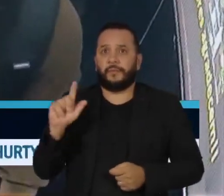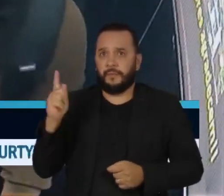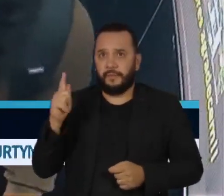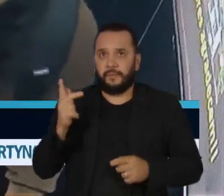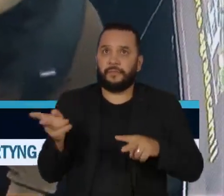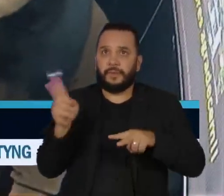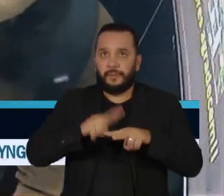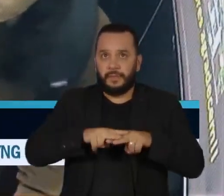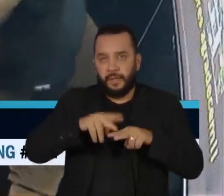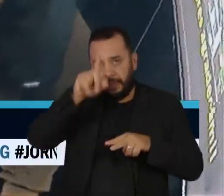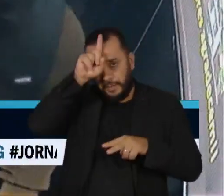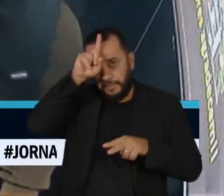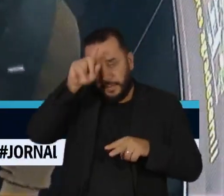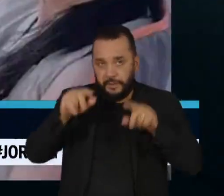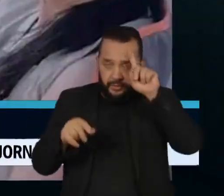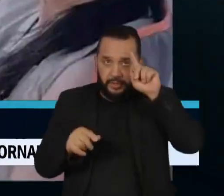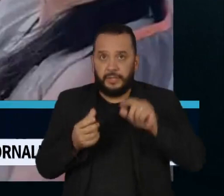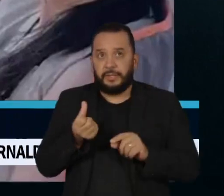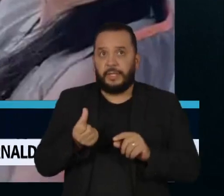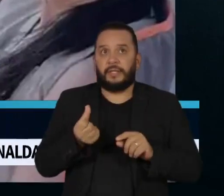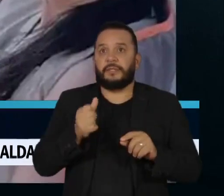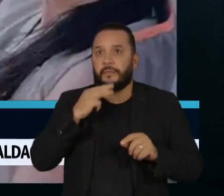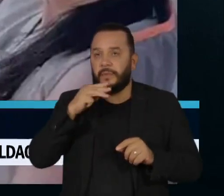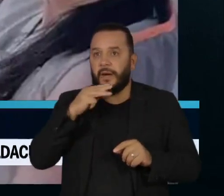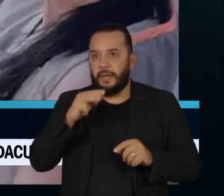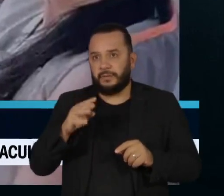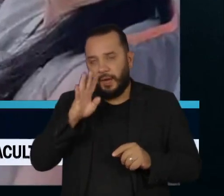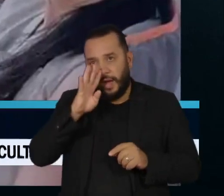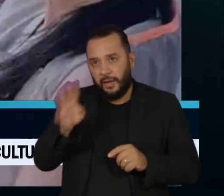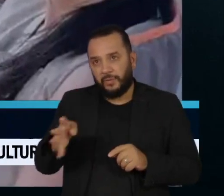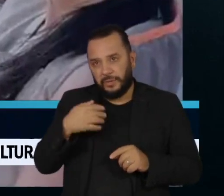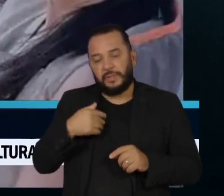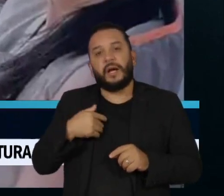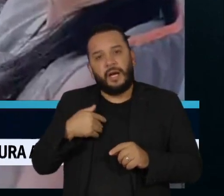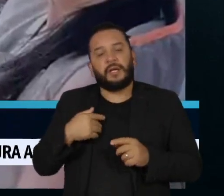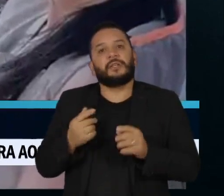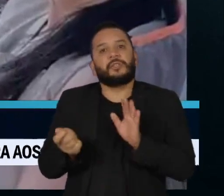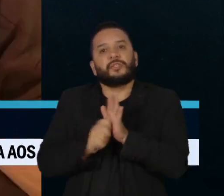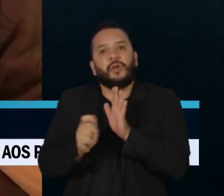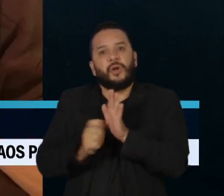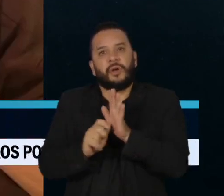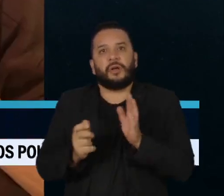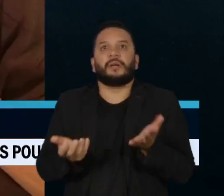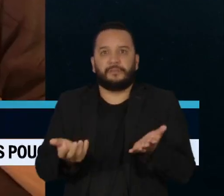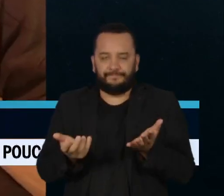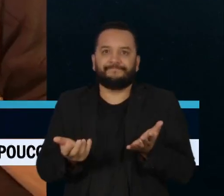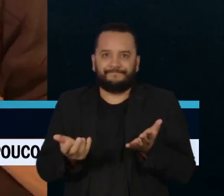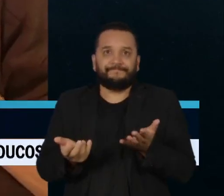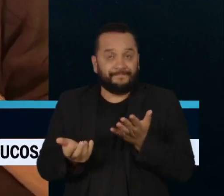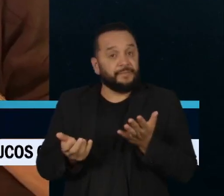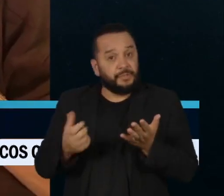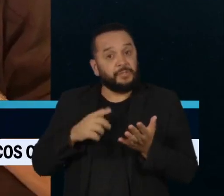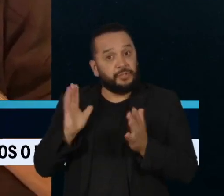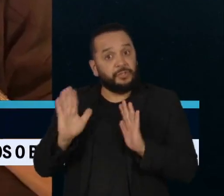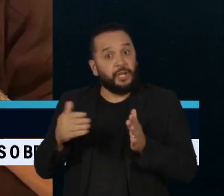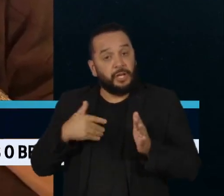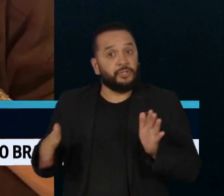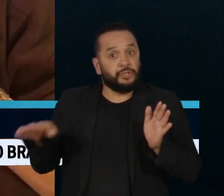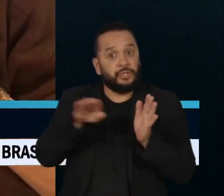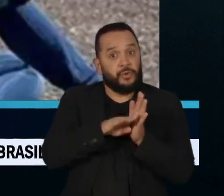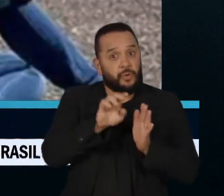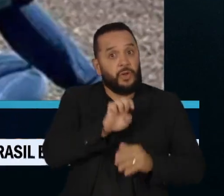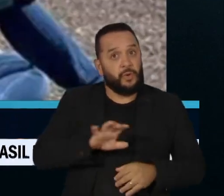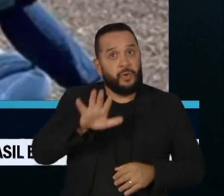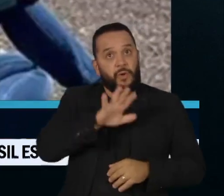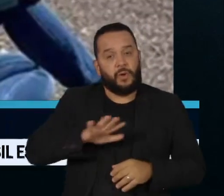na Alemanha desde o dia 6 de março, acusadas de tráfico internacional de drogas. Elas foram detidas na chegada ao país